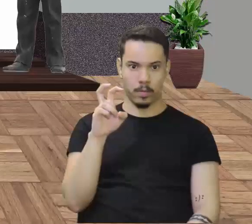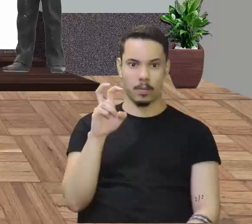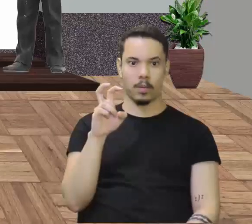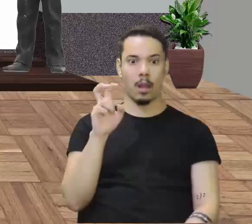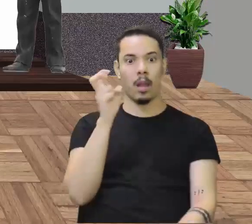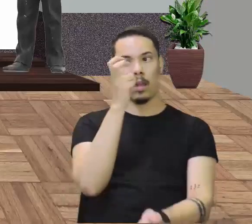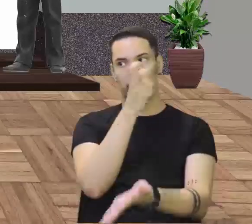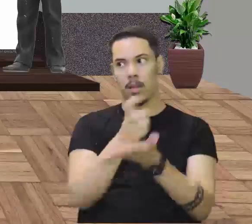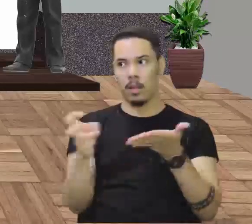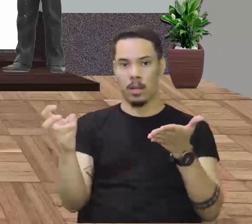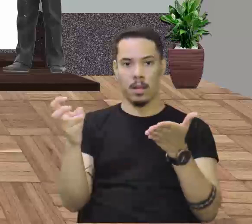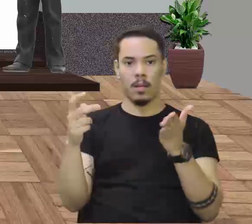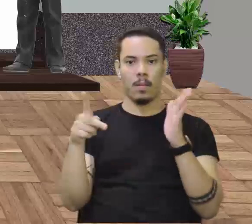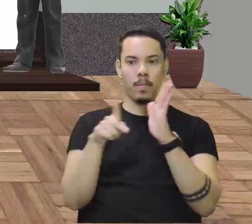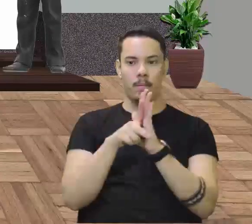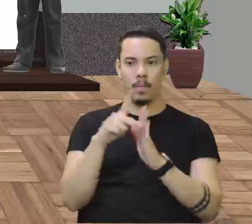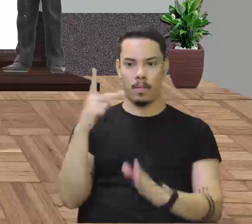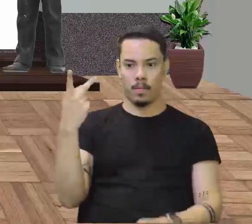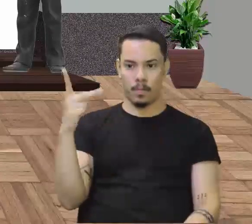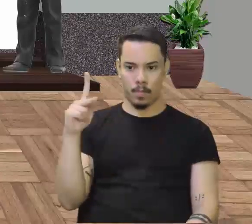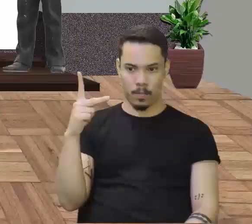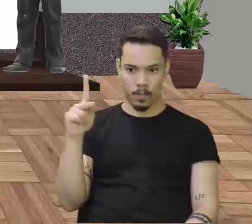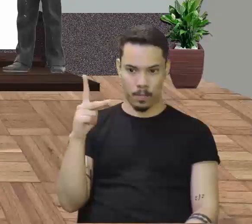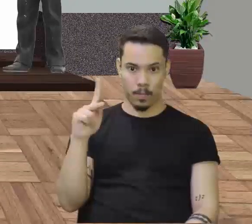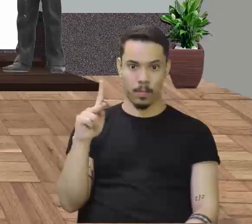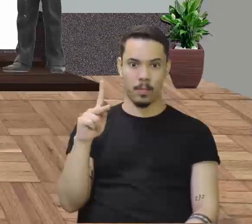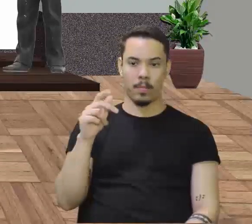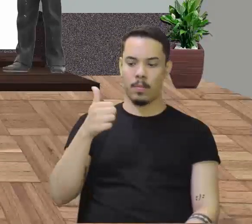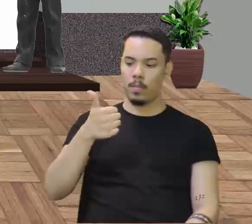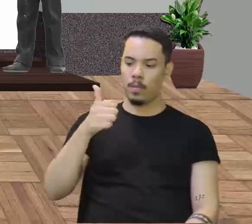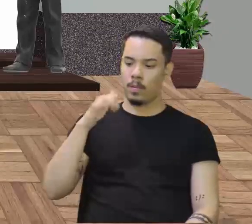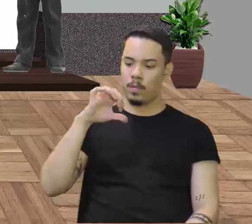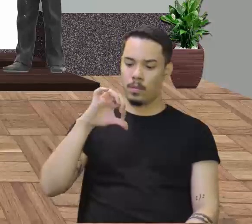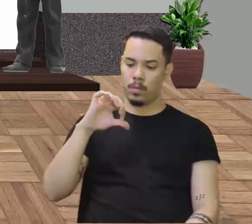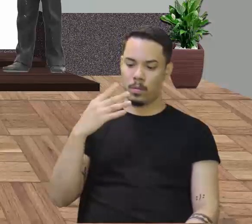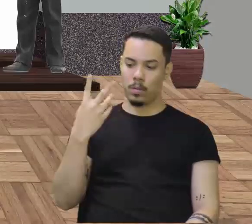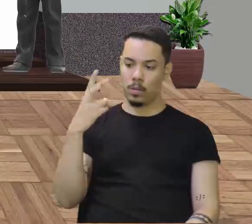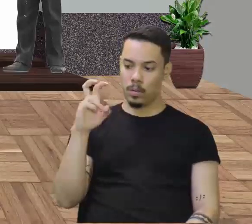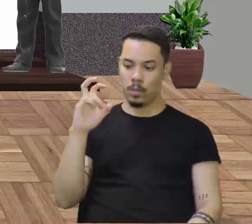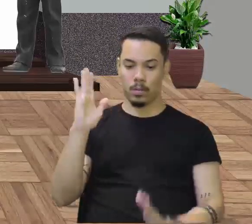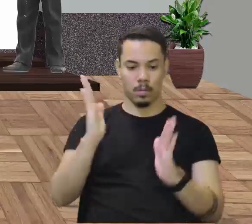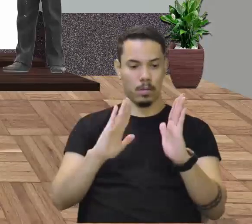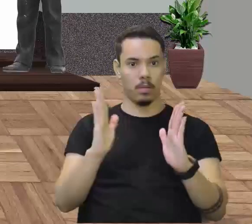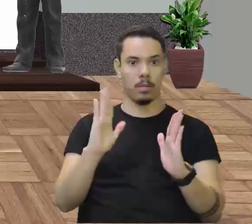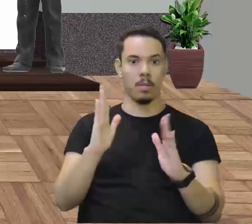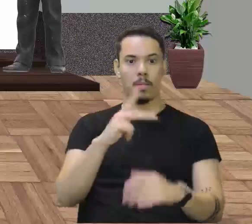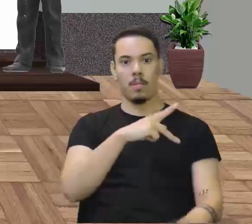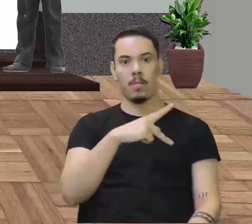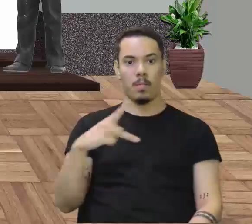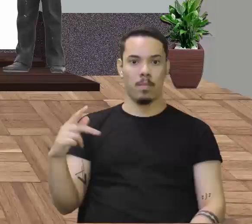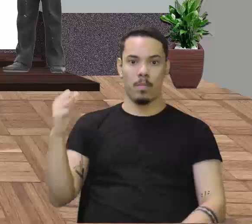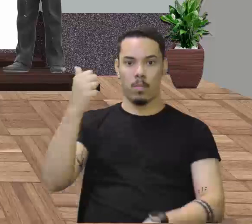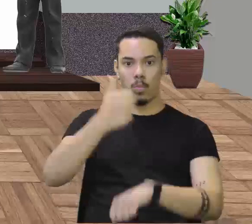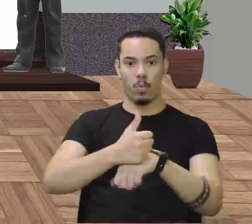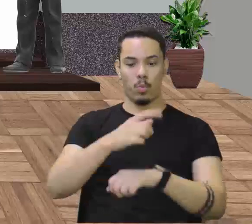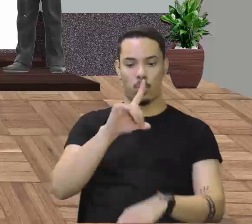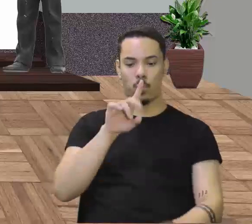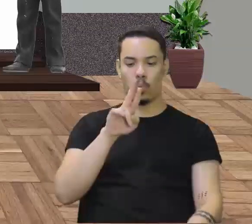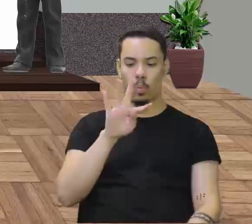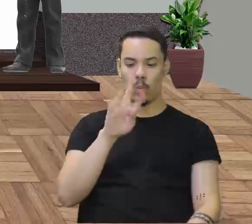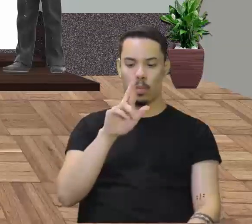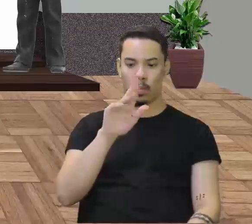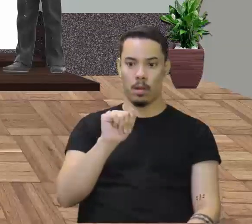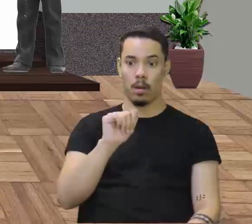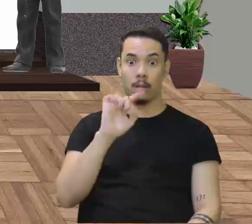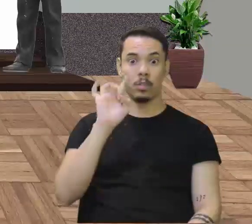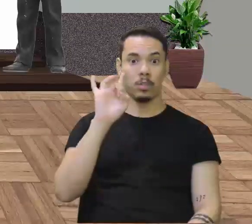Com a saída de Getúlio Vargas em 1945, nós temos ali o presidente Dutra assumindo a presidência do Brasil. Só para a